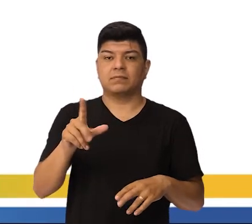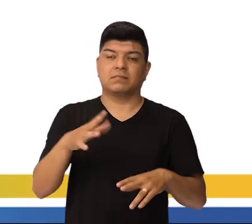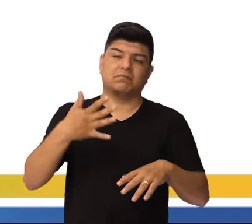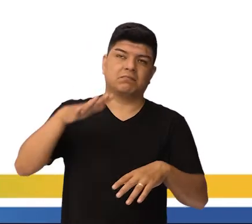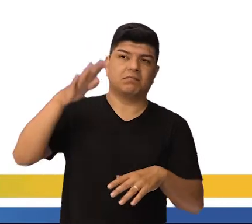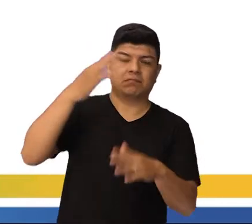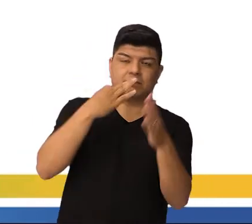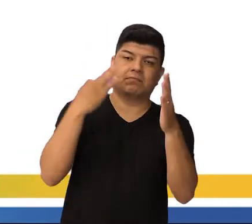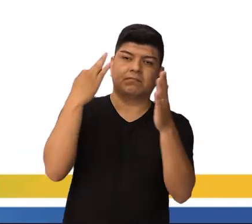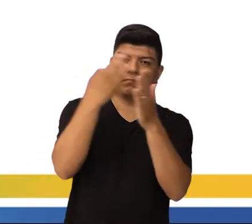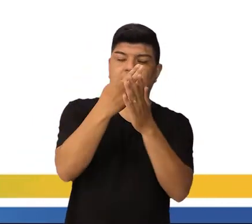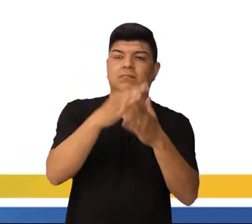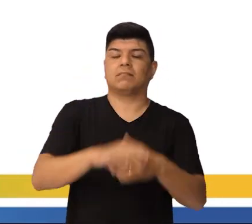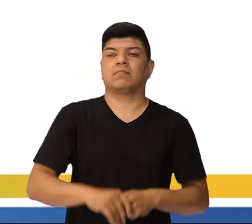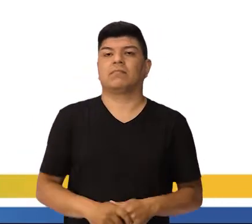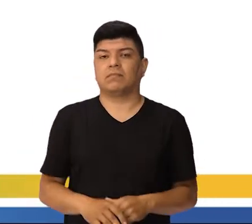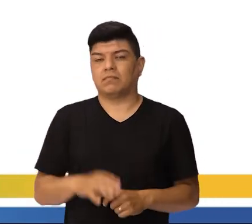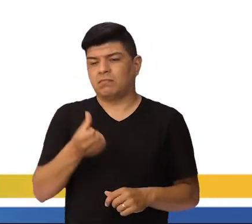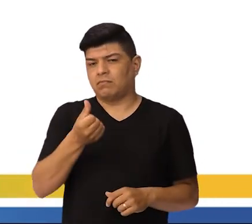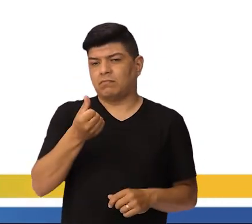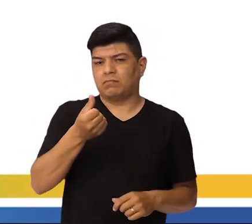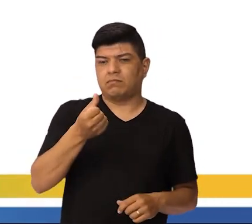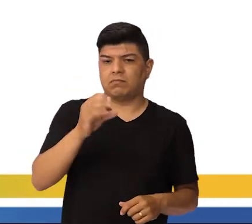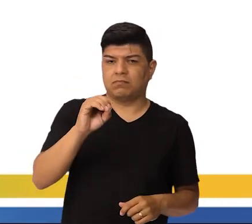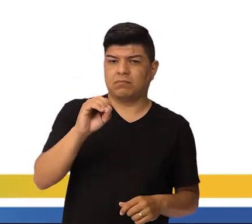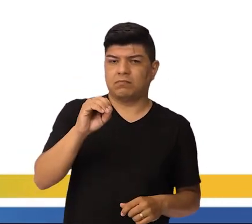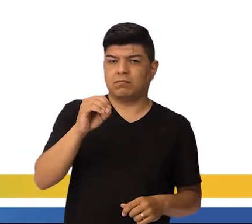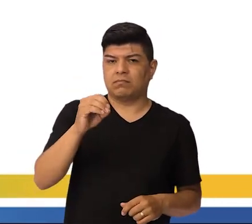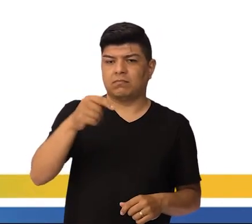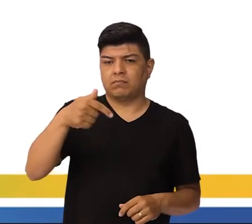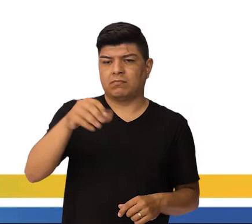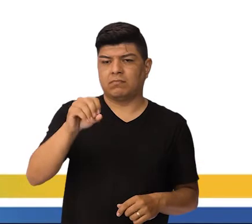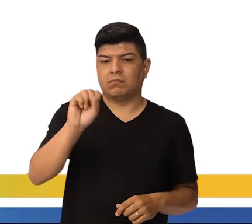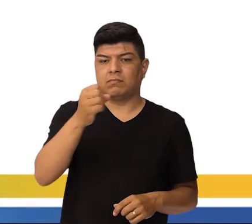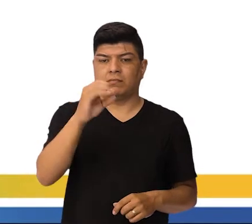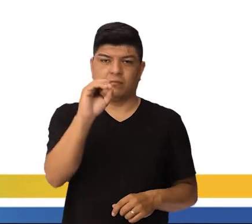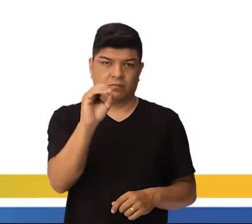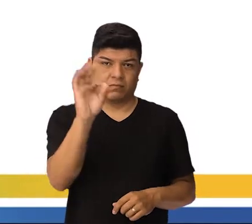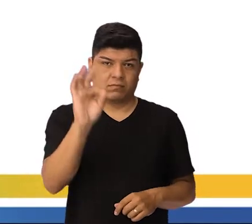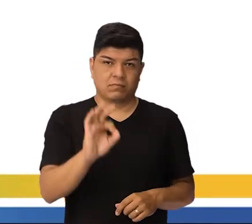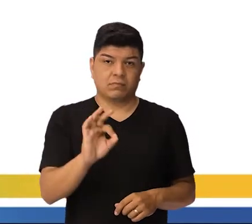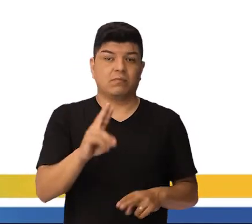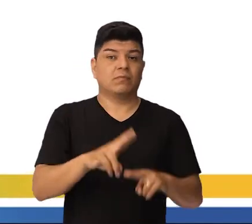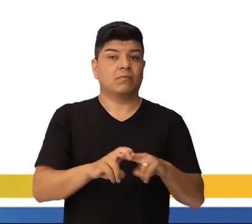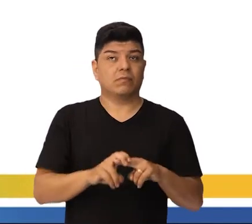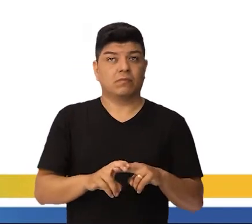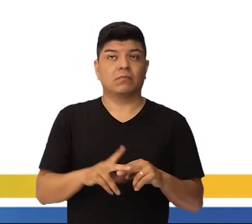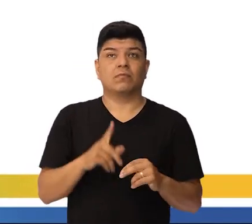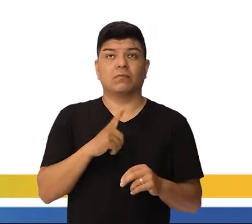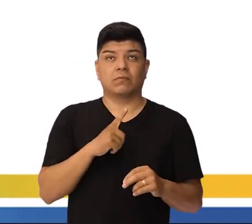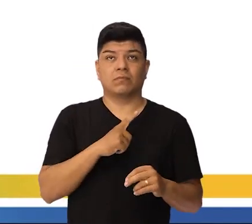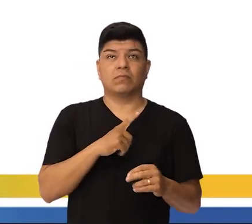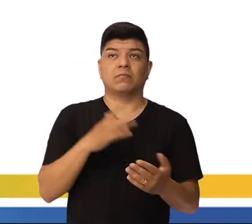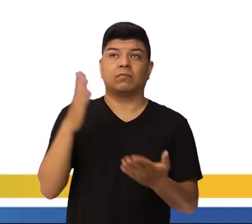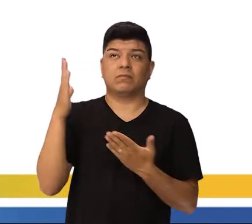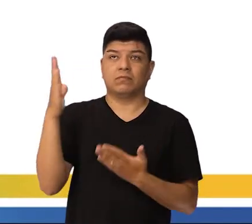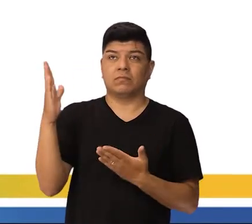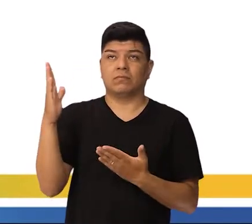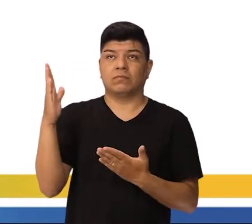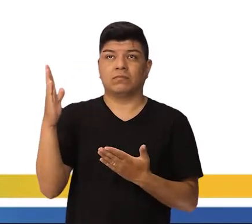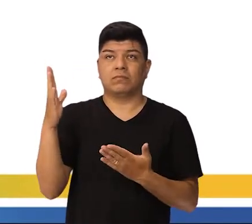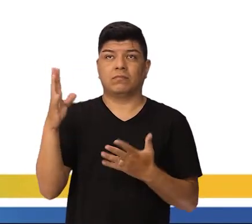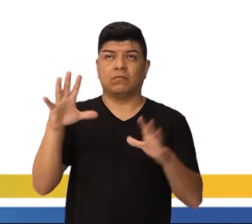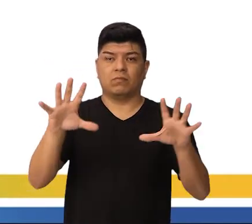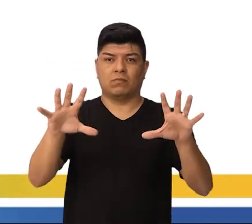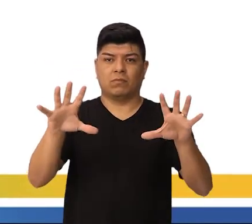para cima, né? Na casa dos 60%, 70%, 80%. Então aí temos a questão também da